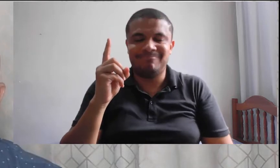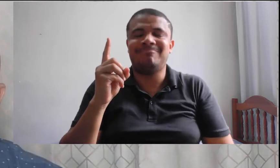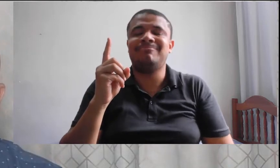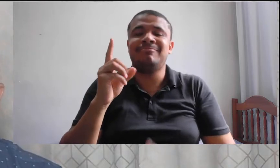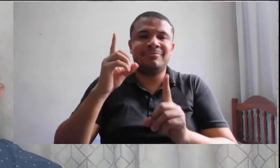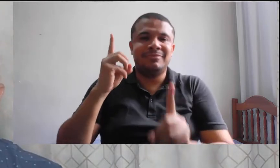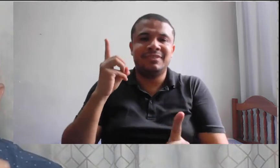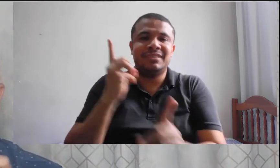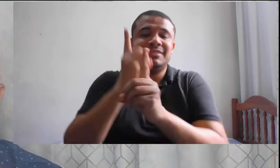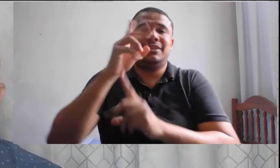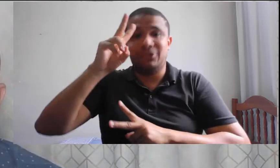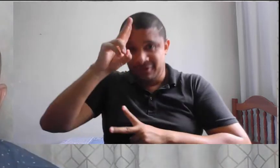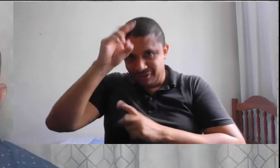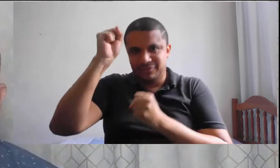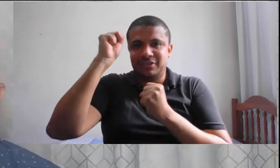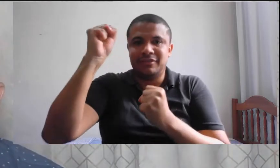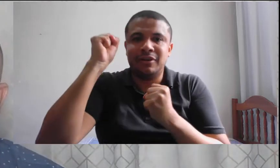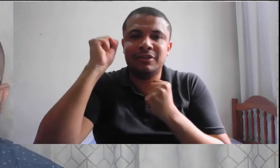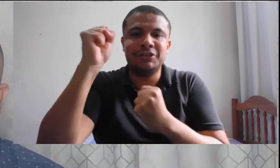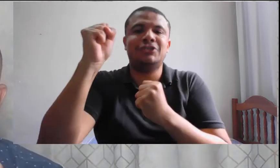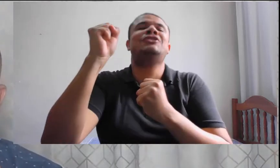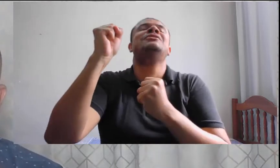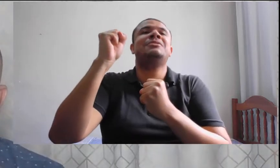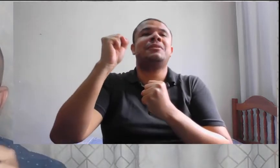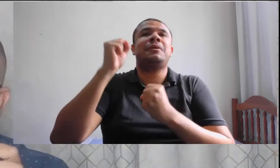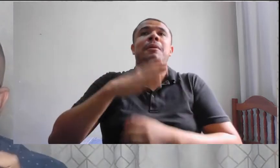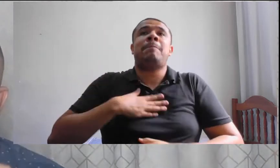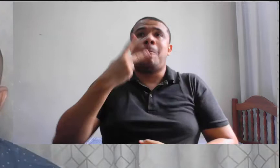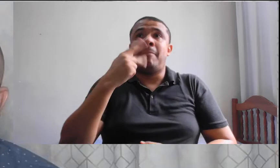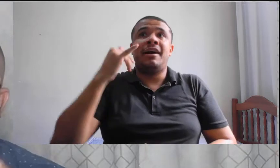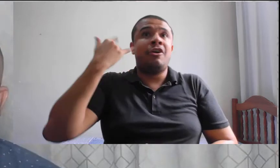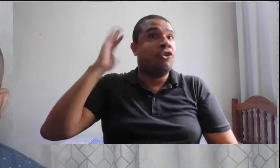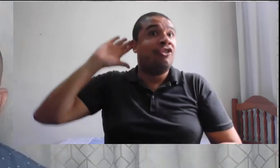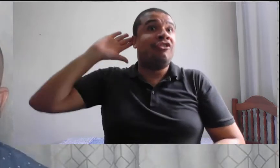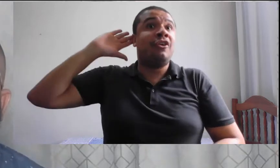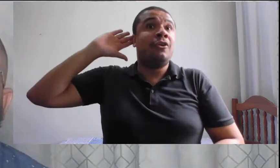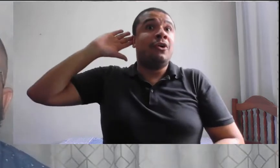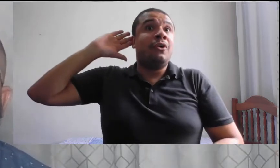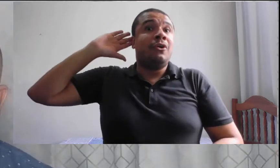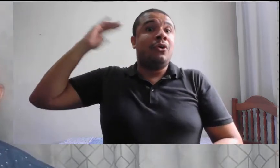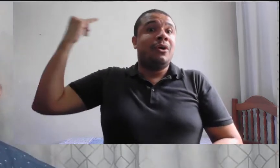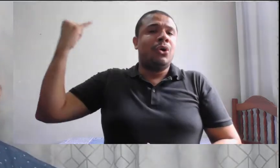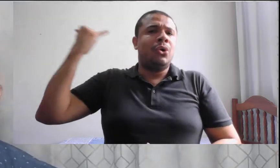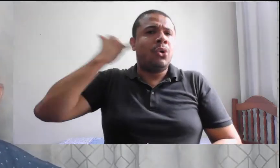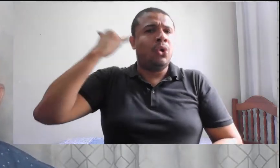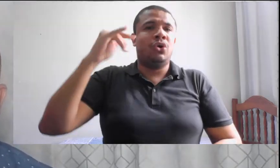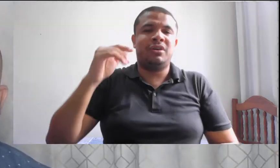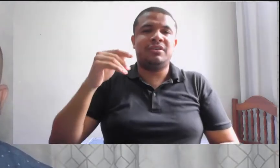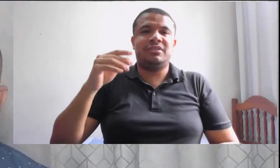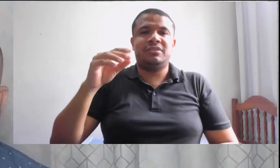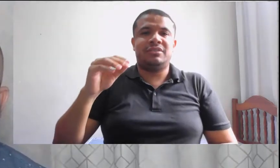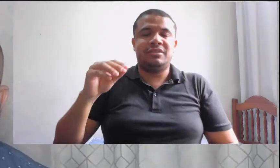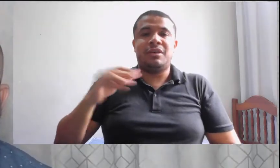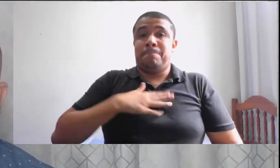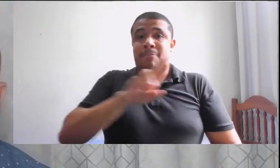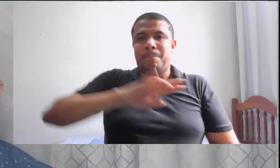E esse encontro foi tão forte que meu pai ouviu como se fosse uma voz dizendo a ele, Tita, o nome do